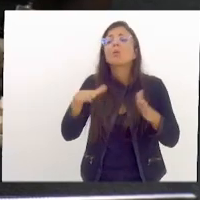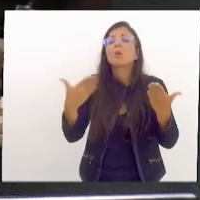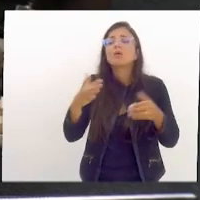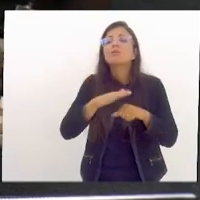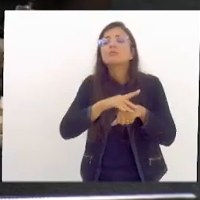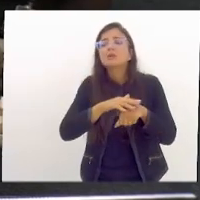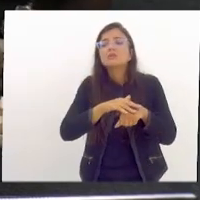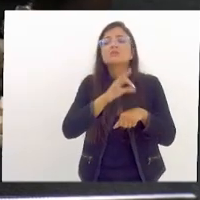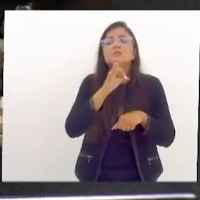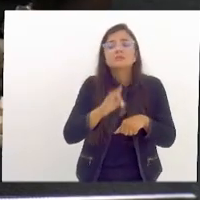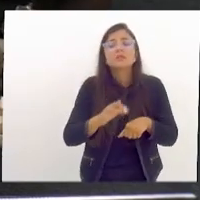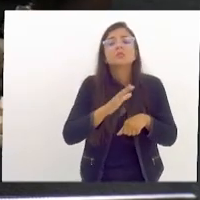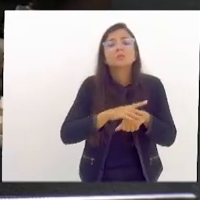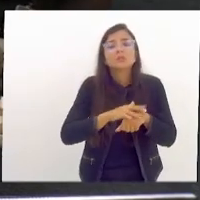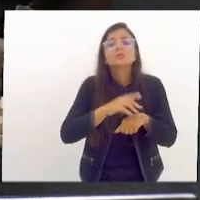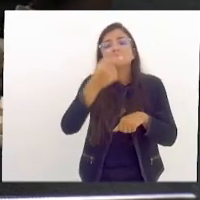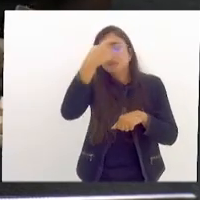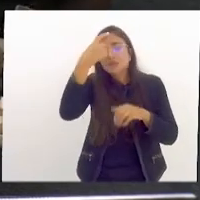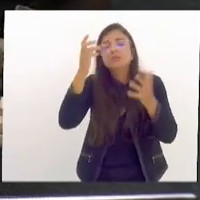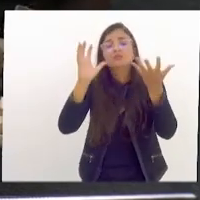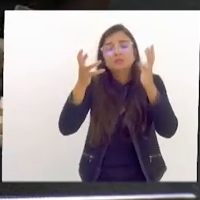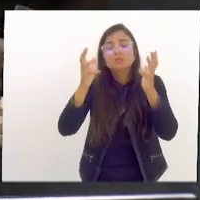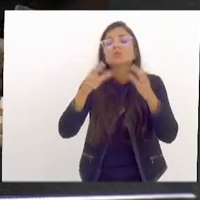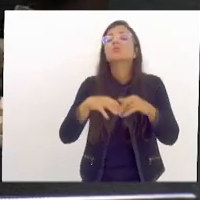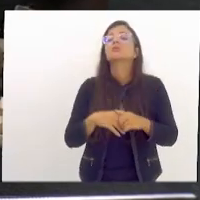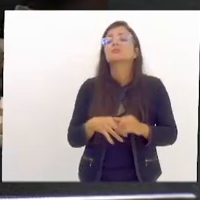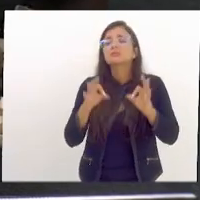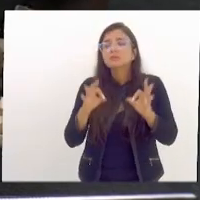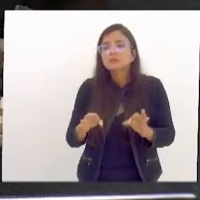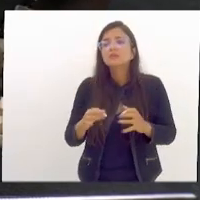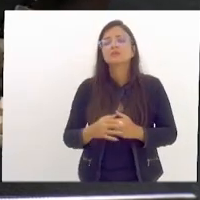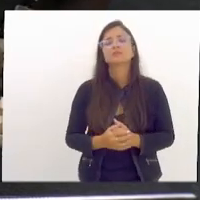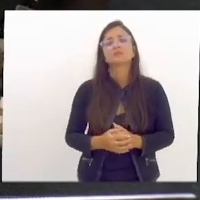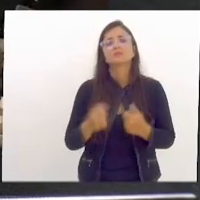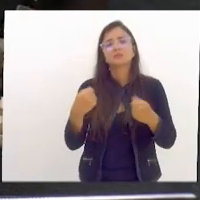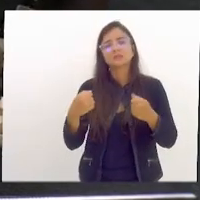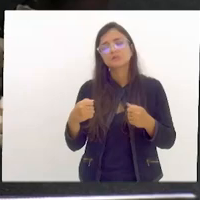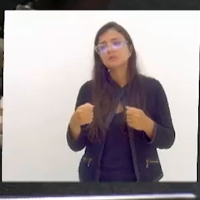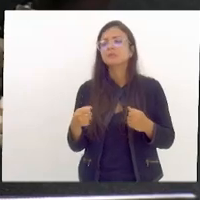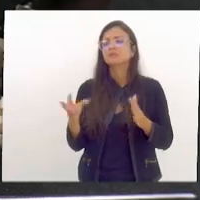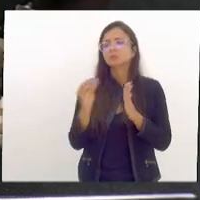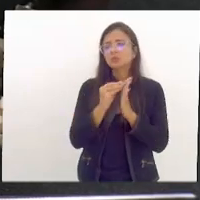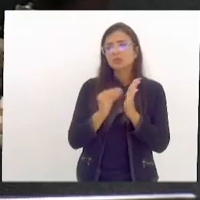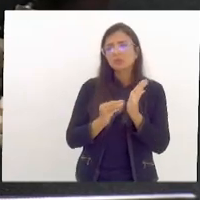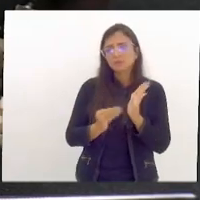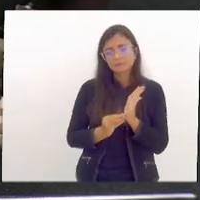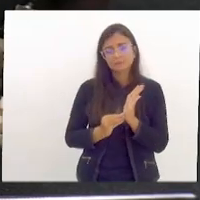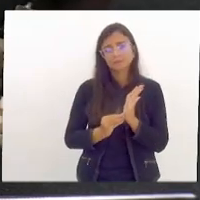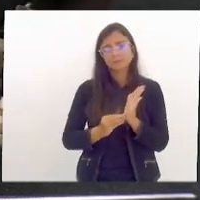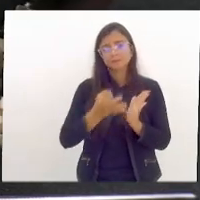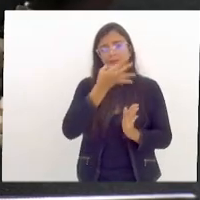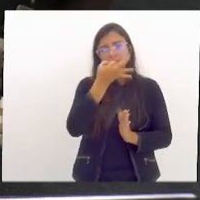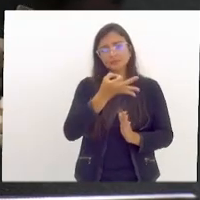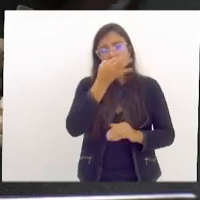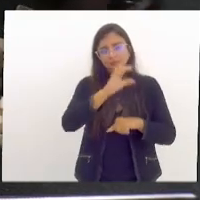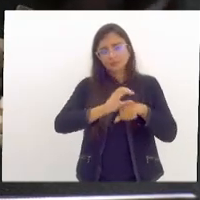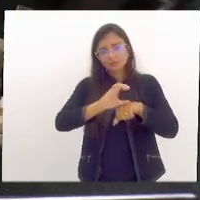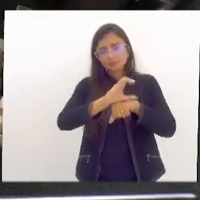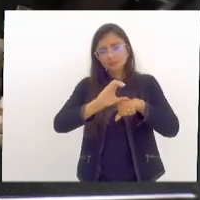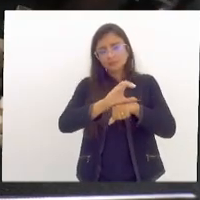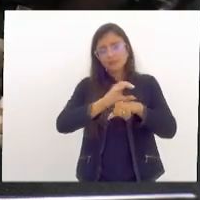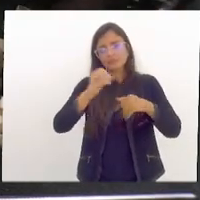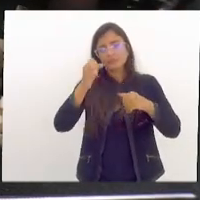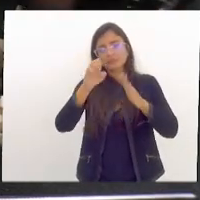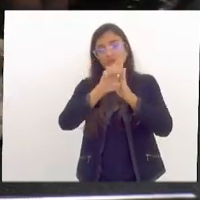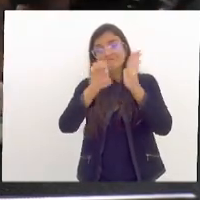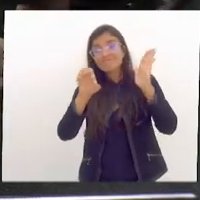corretas que são transtornos mentais que têm que estar incluídos. É o parecer, constitucionalidade com emendas no